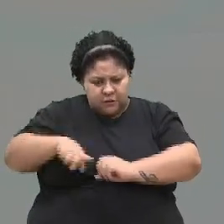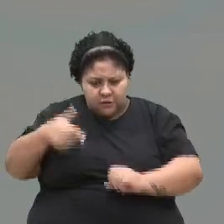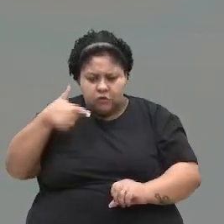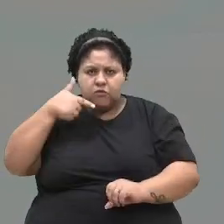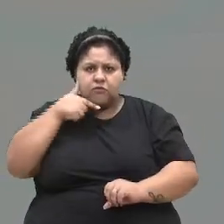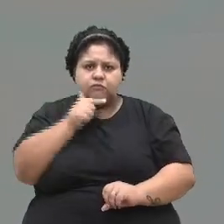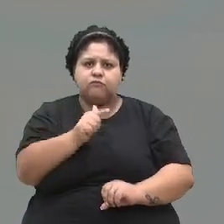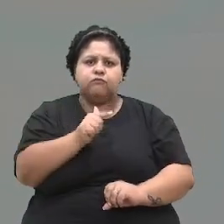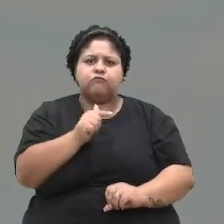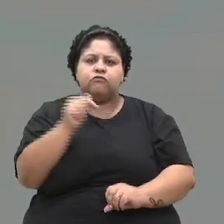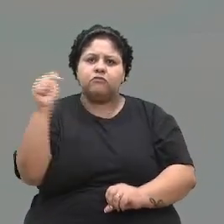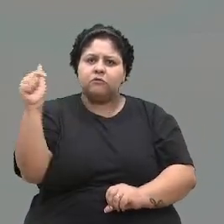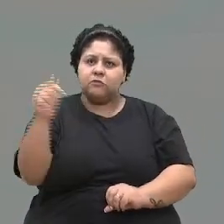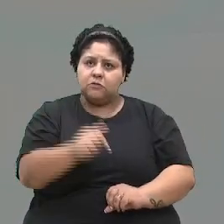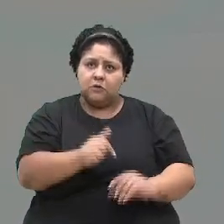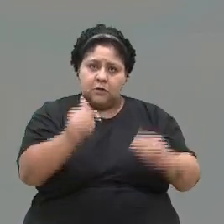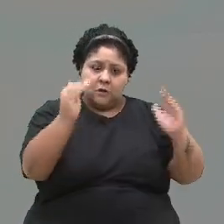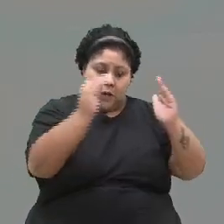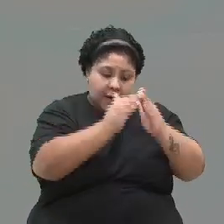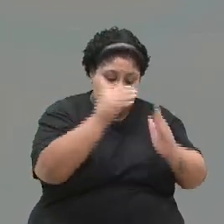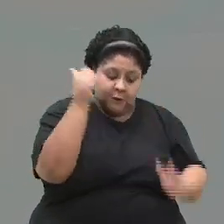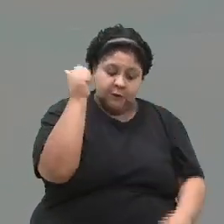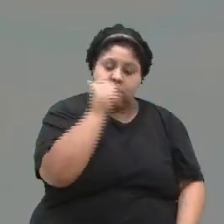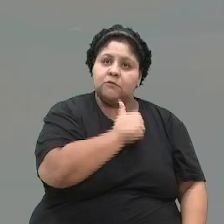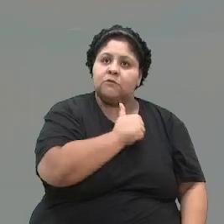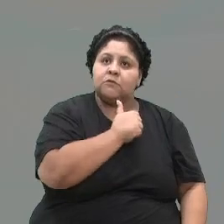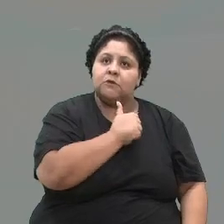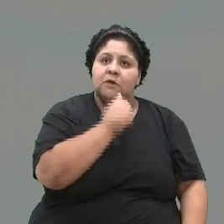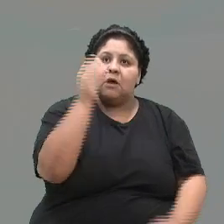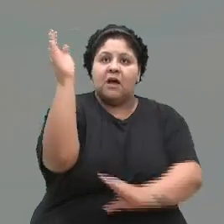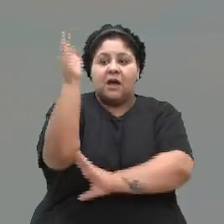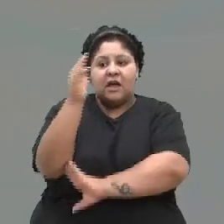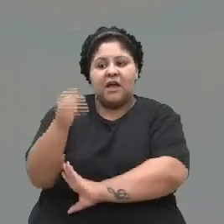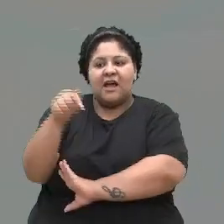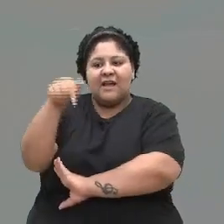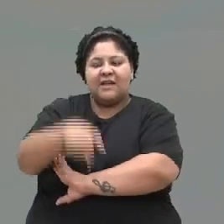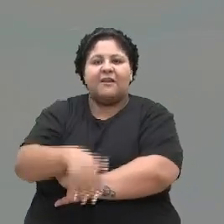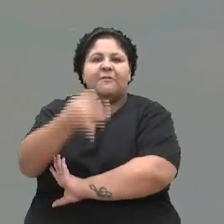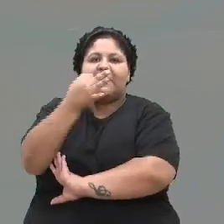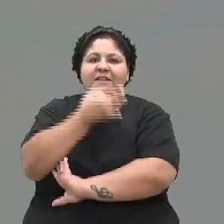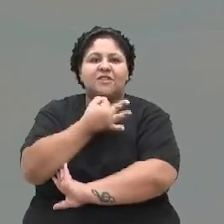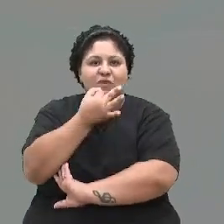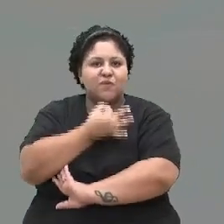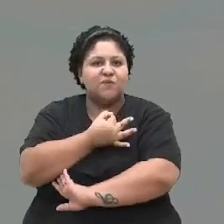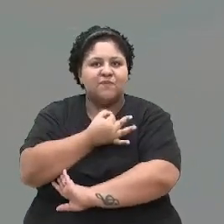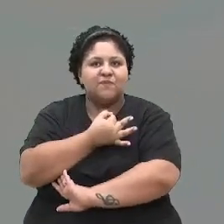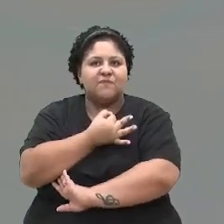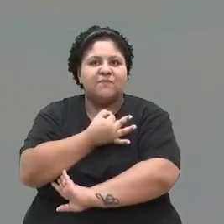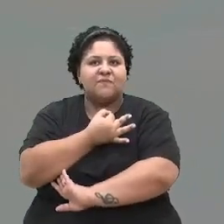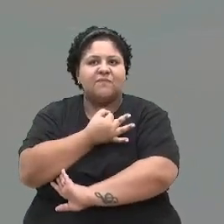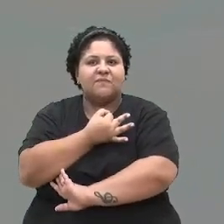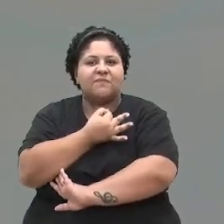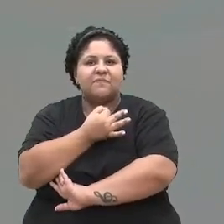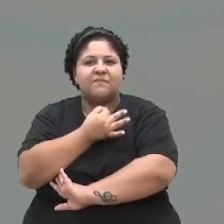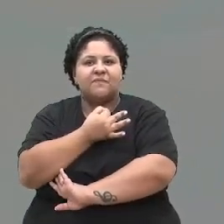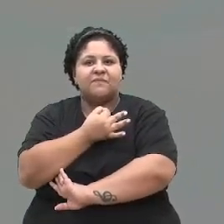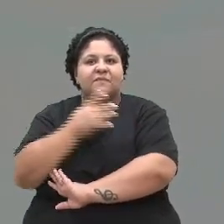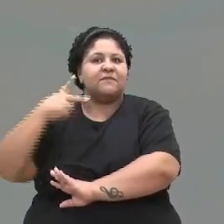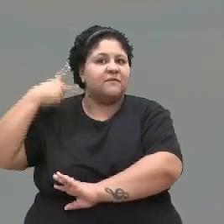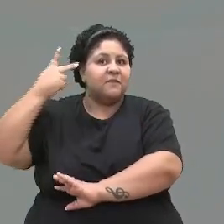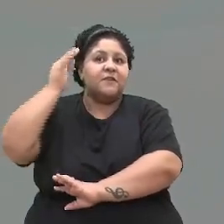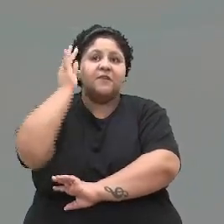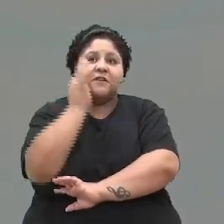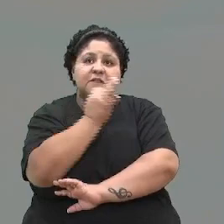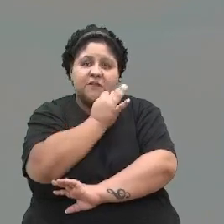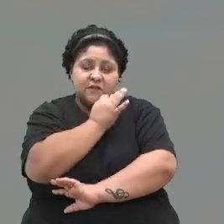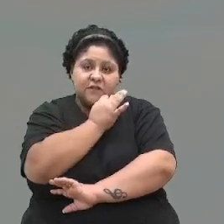consiga trazer a Casa da Mulher brasileira para Caxias do Sul. Quando a vereadora Tatiana estava,